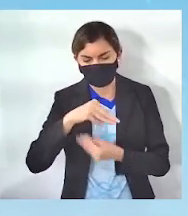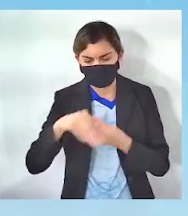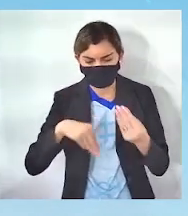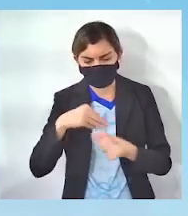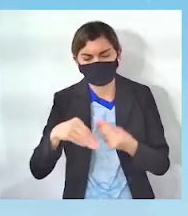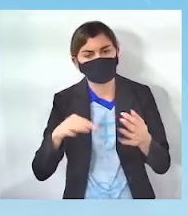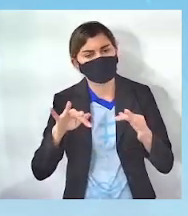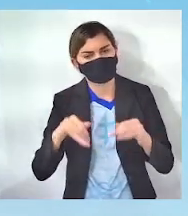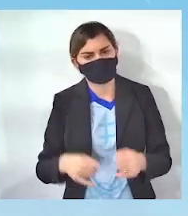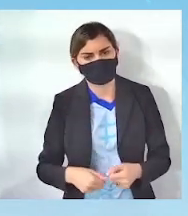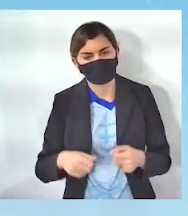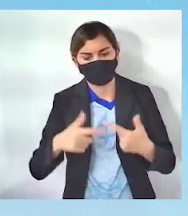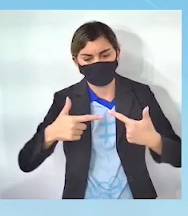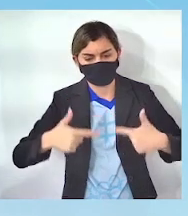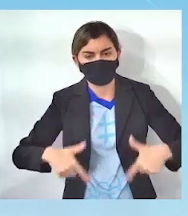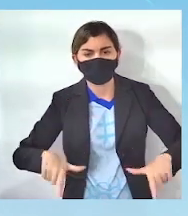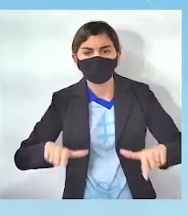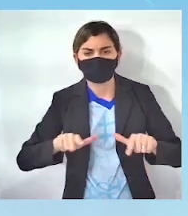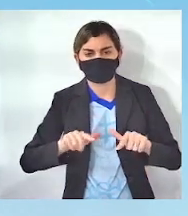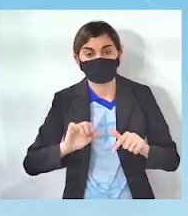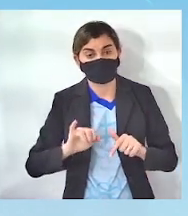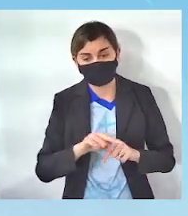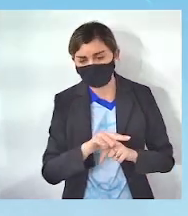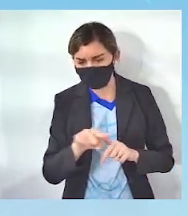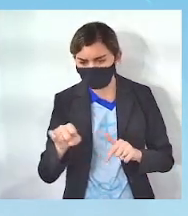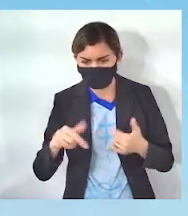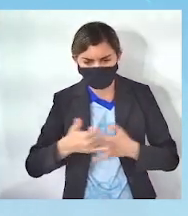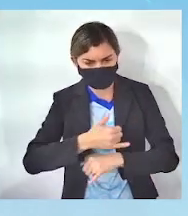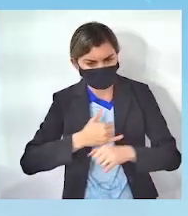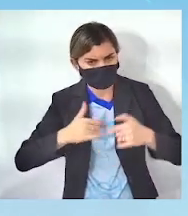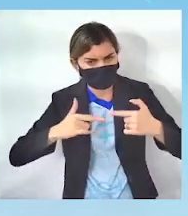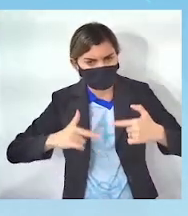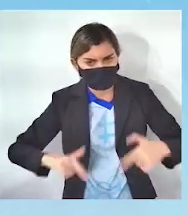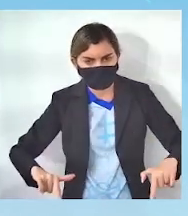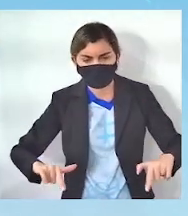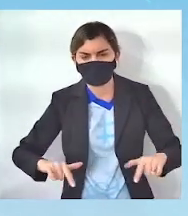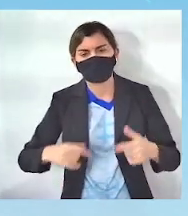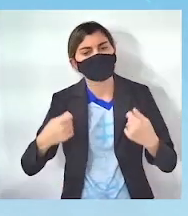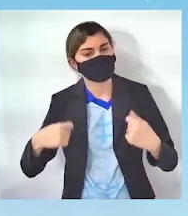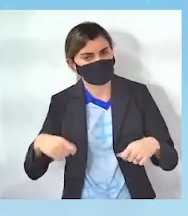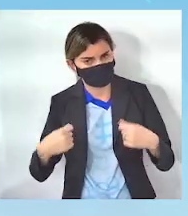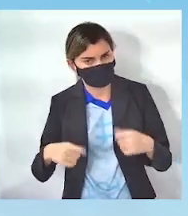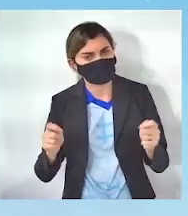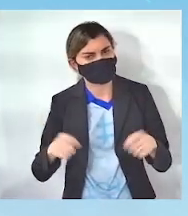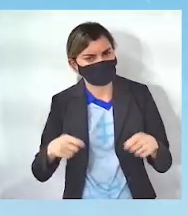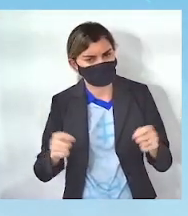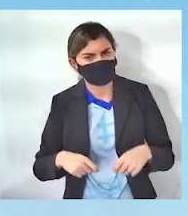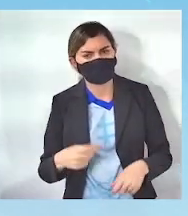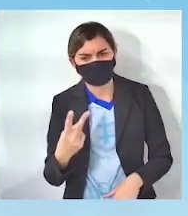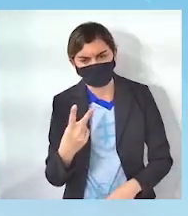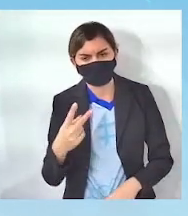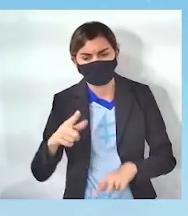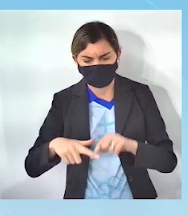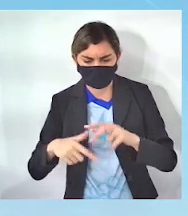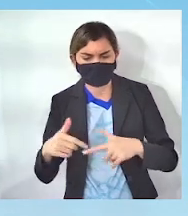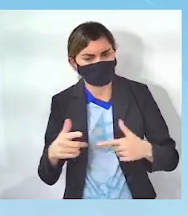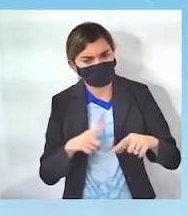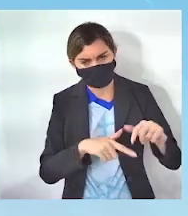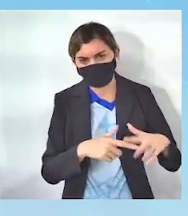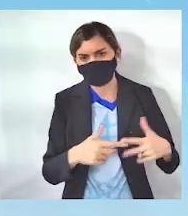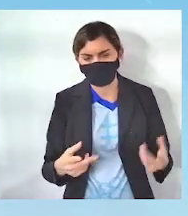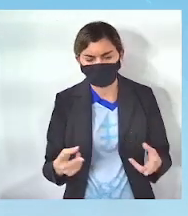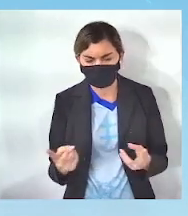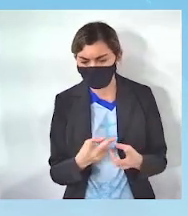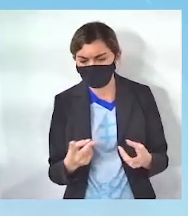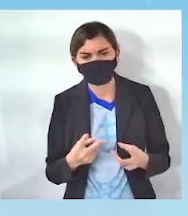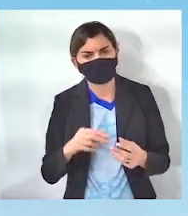fim, eletricamente neutro. Se eles não fossem eletricamente neutros, seria possível que dois materiais exercessem entre